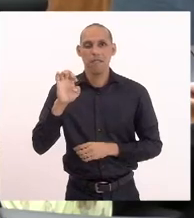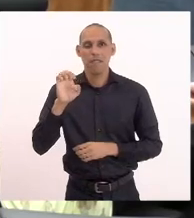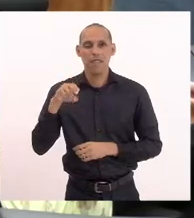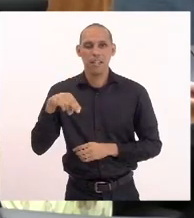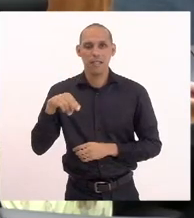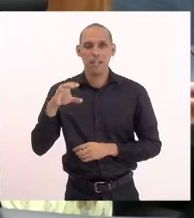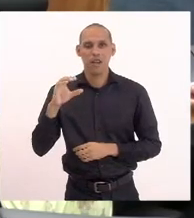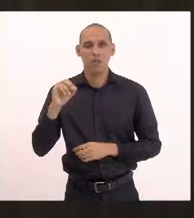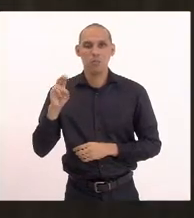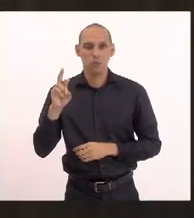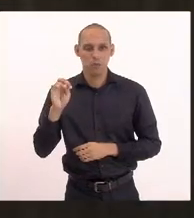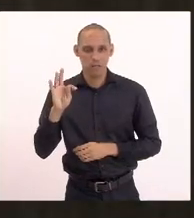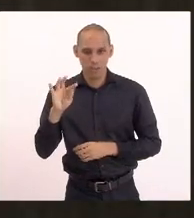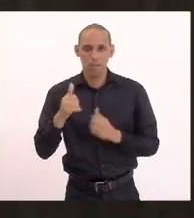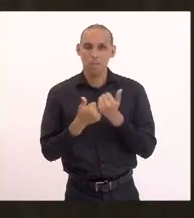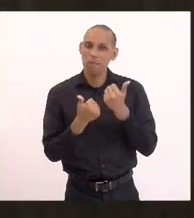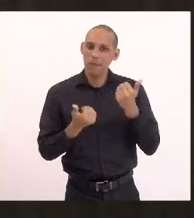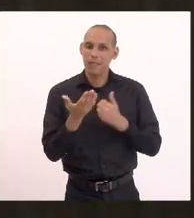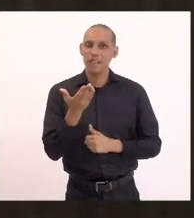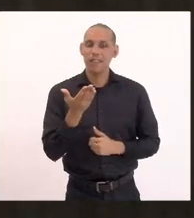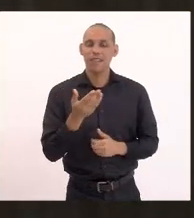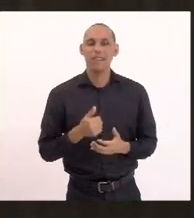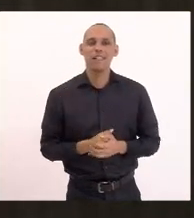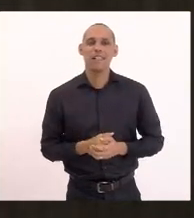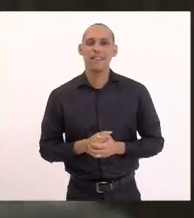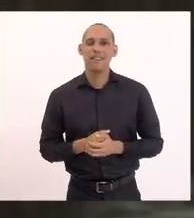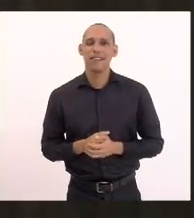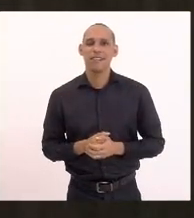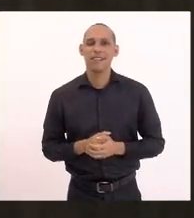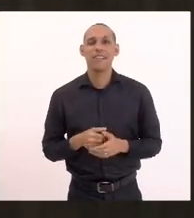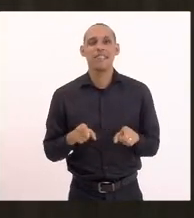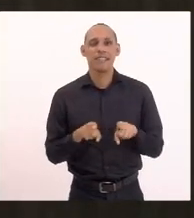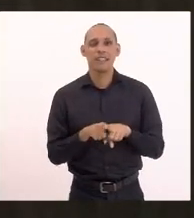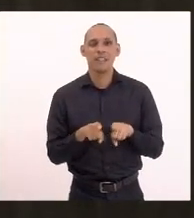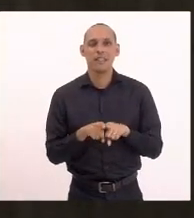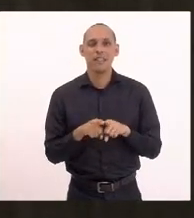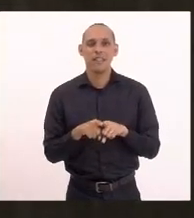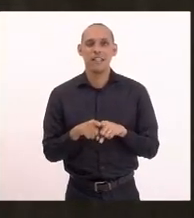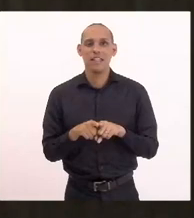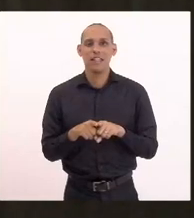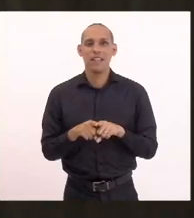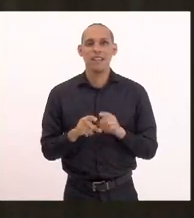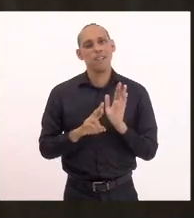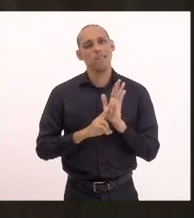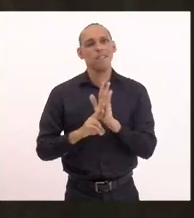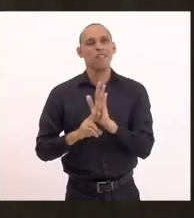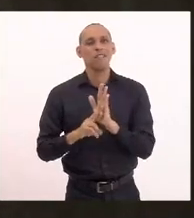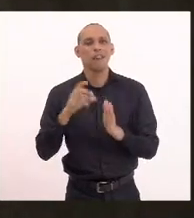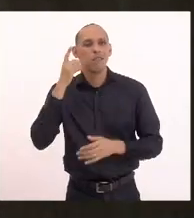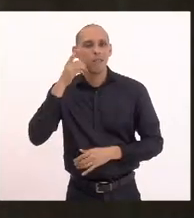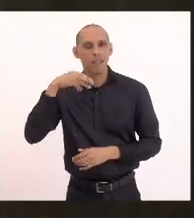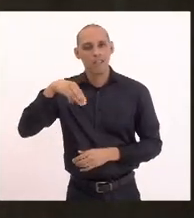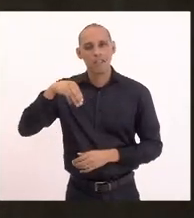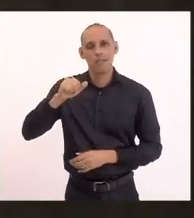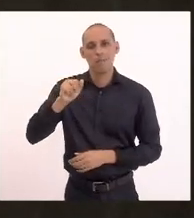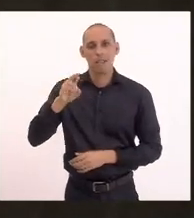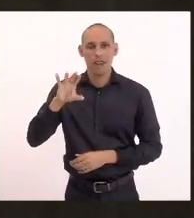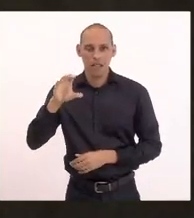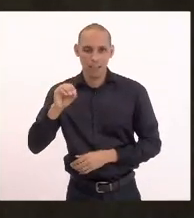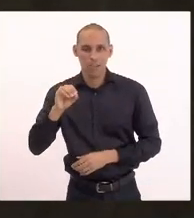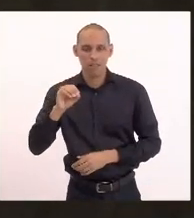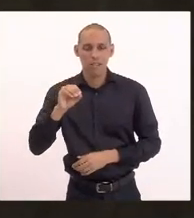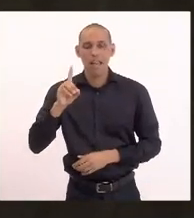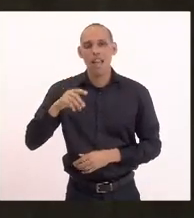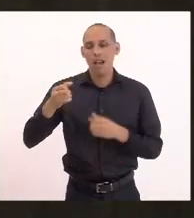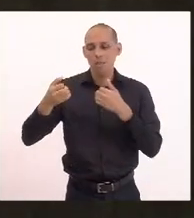seu vice-presidente, emito em nome do deputado Márcio Pacheco o parecer pela Comissão de